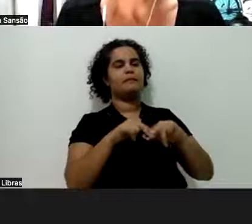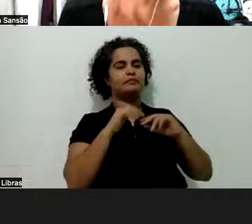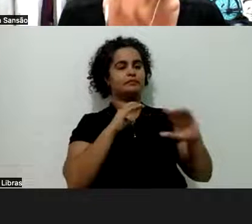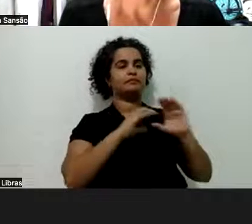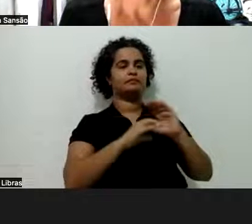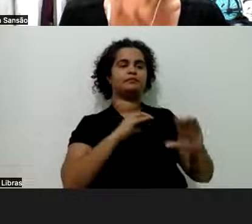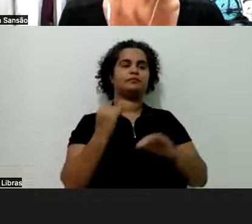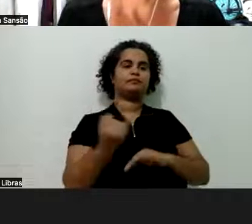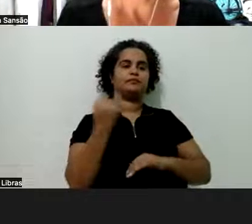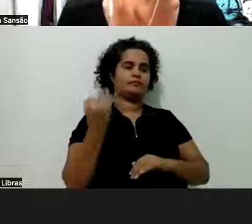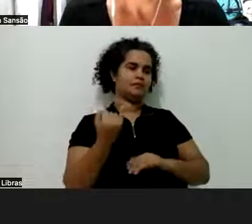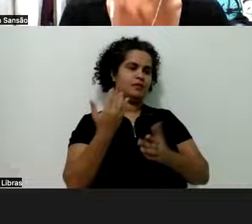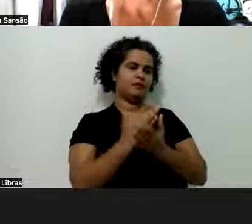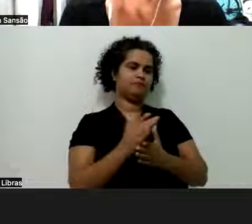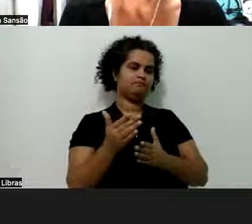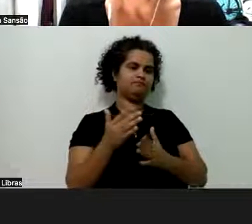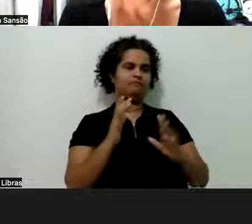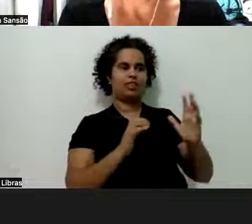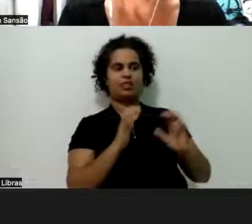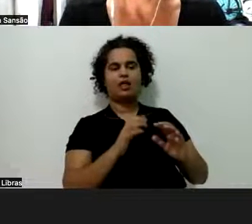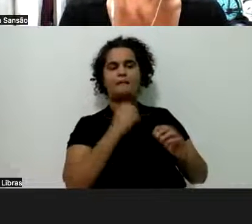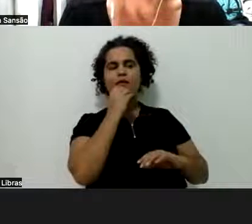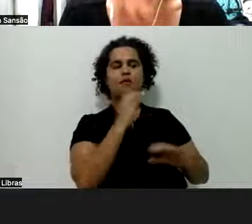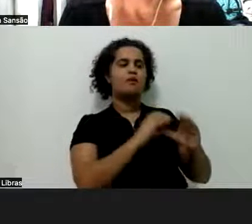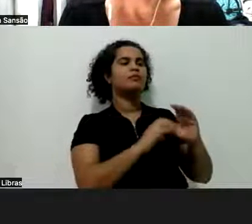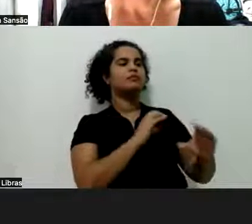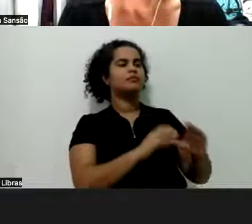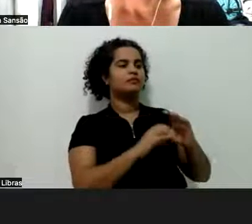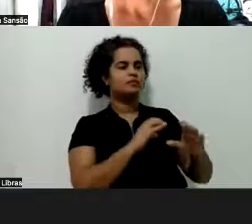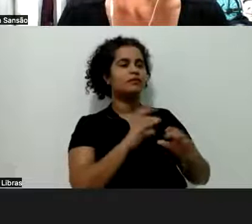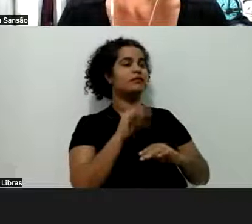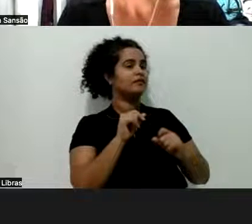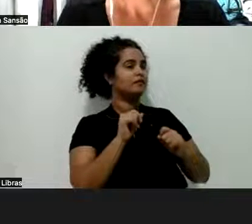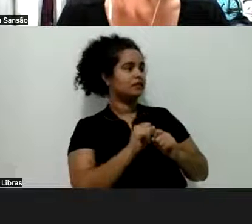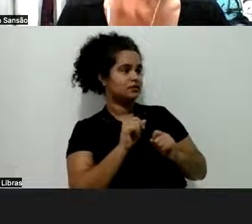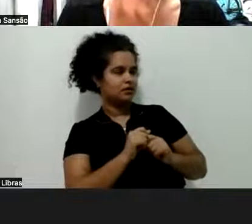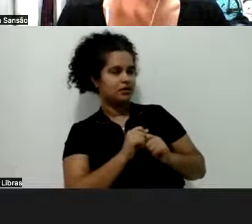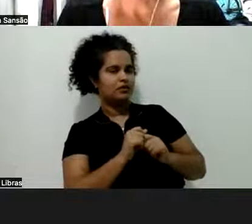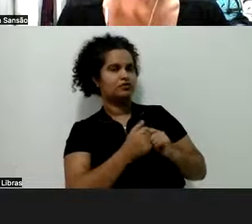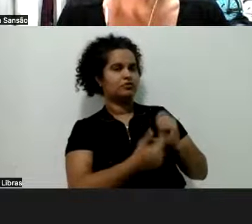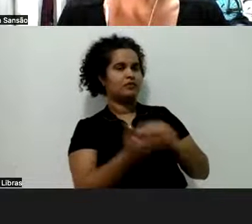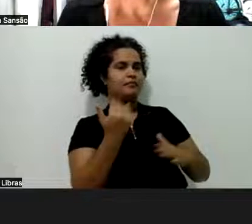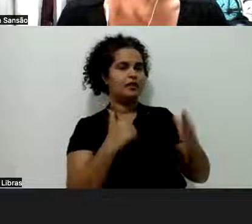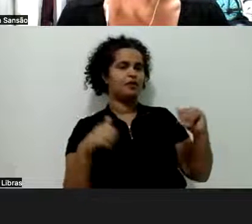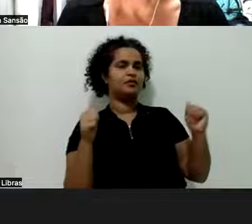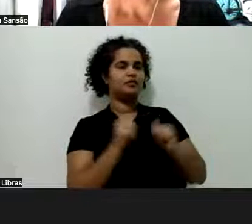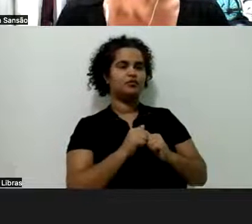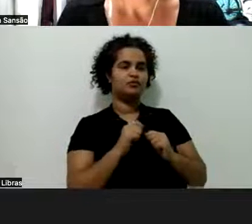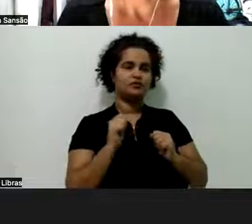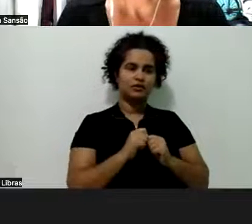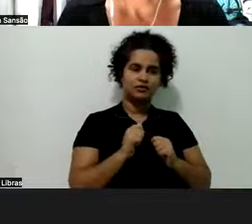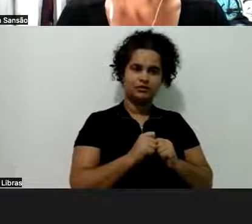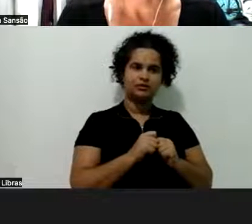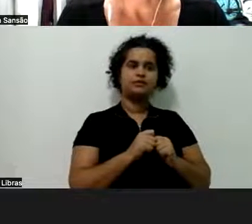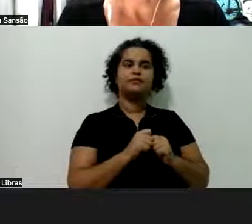esses conflitos. Se você faz uma boa comunicação do que vai ser feito, se você chama as pessoas para construírem junto, se